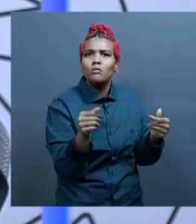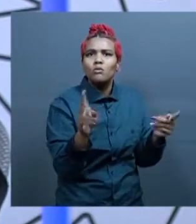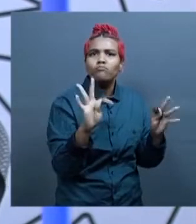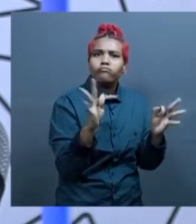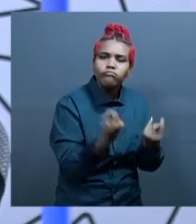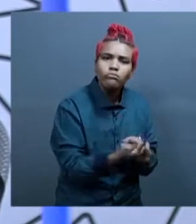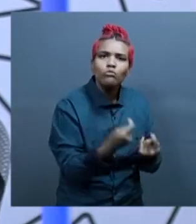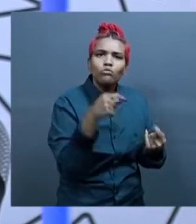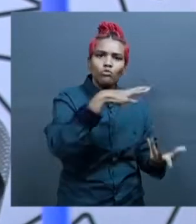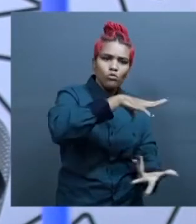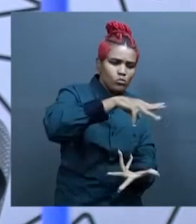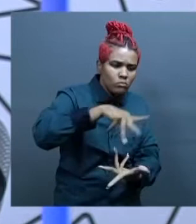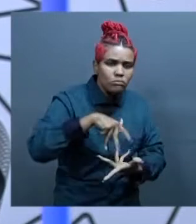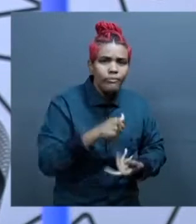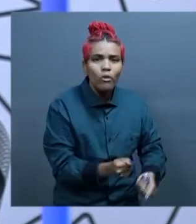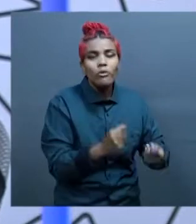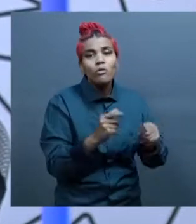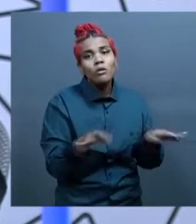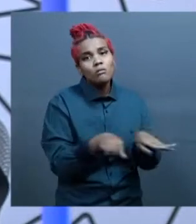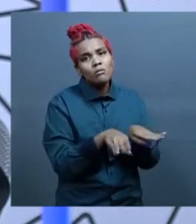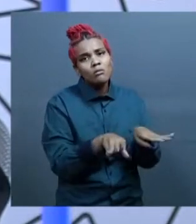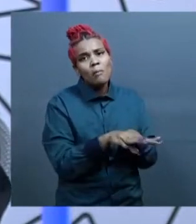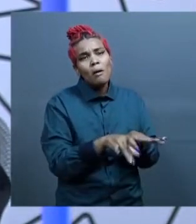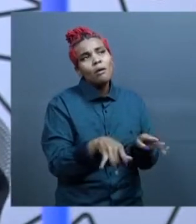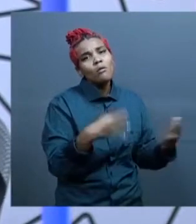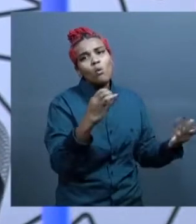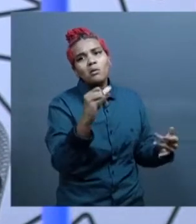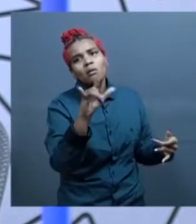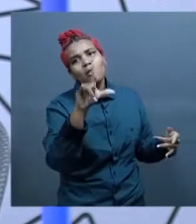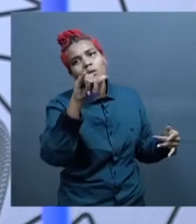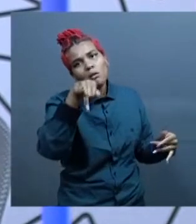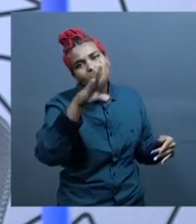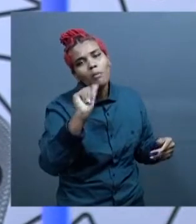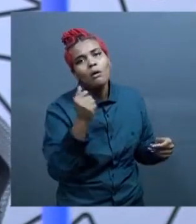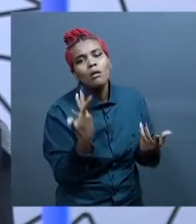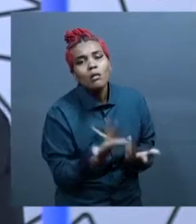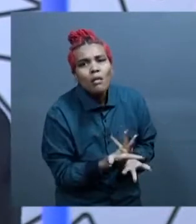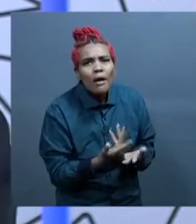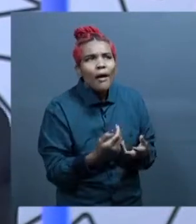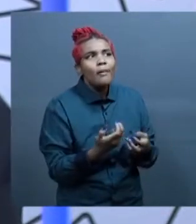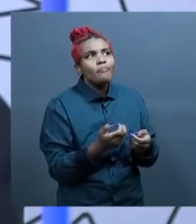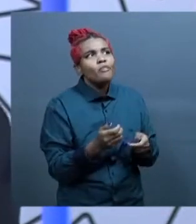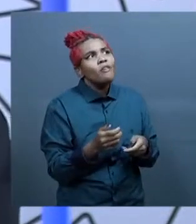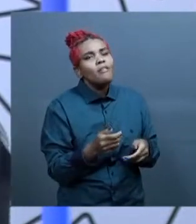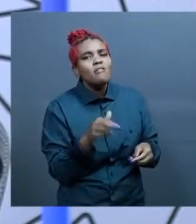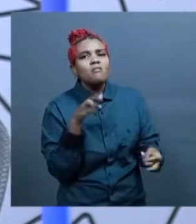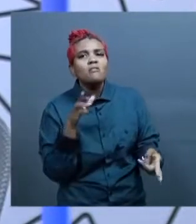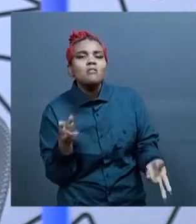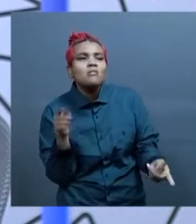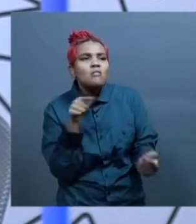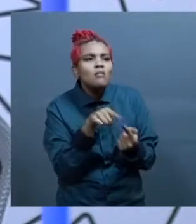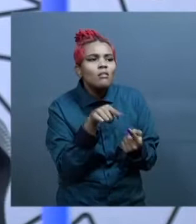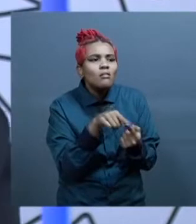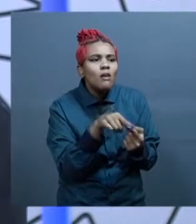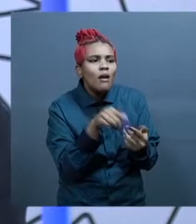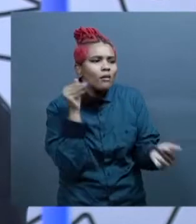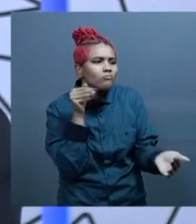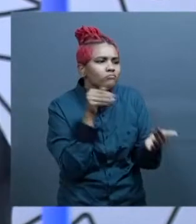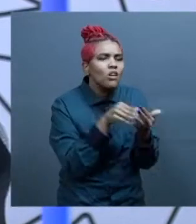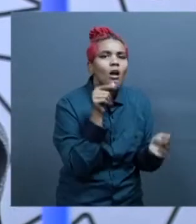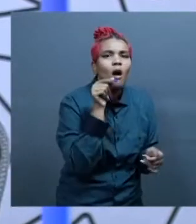e afeta diretamente o clima o clima afetado recuos na produção andrigo repercute no cotidiano que mora na cidade